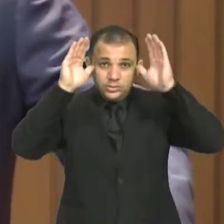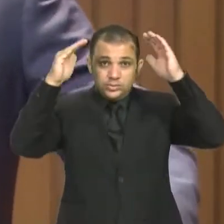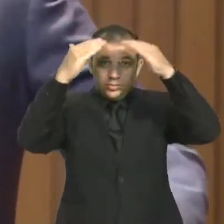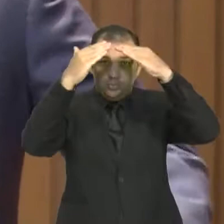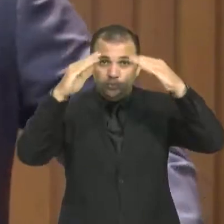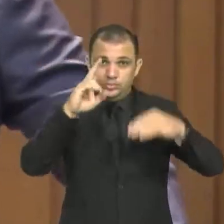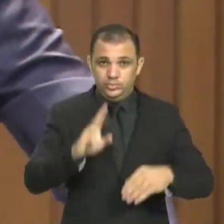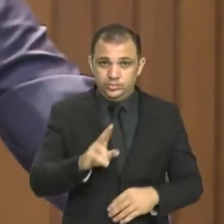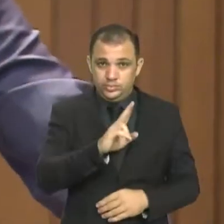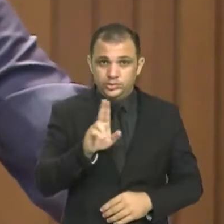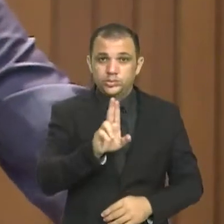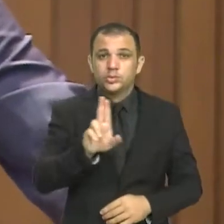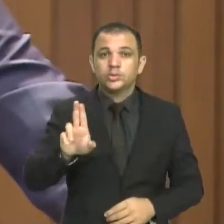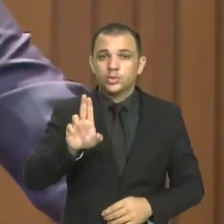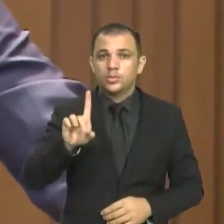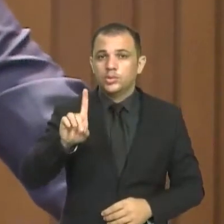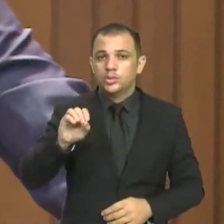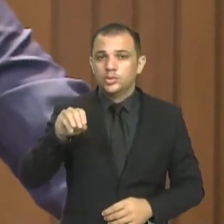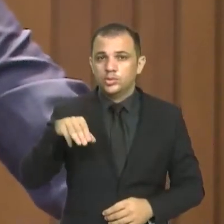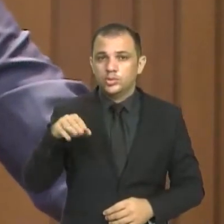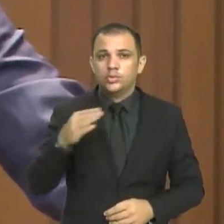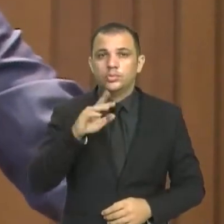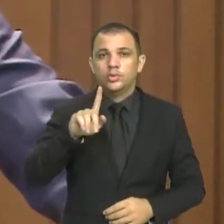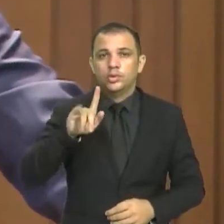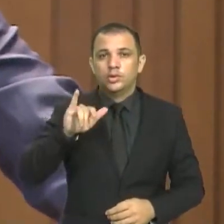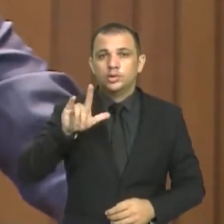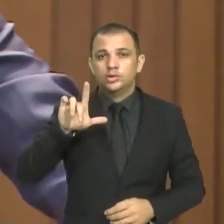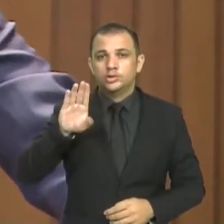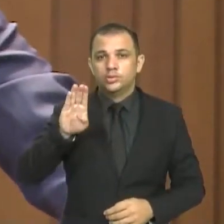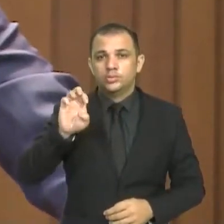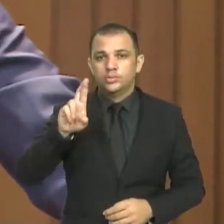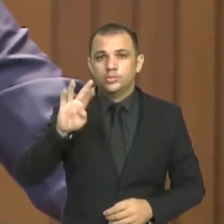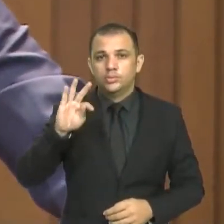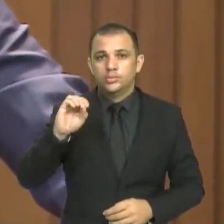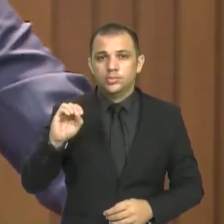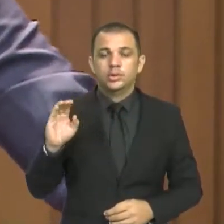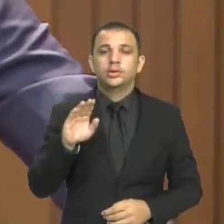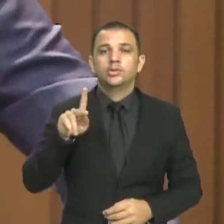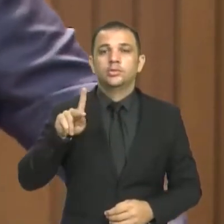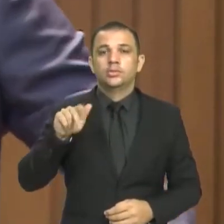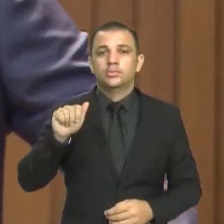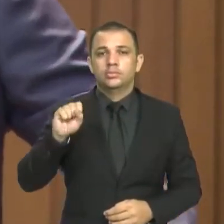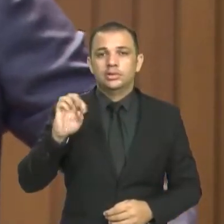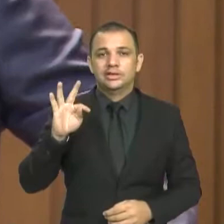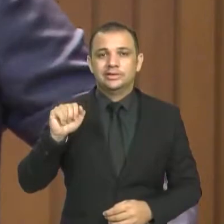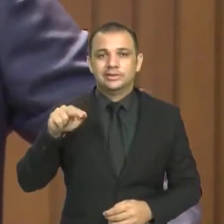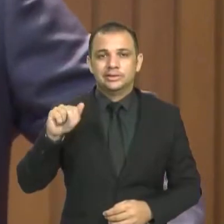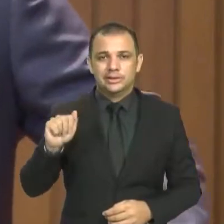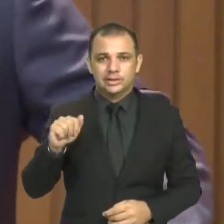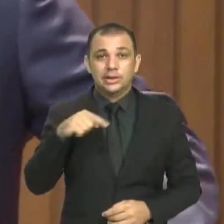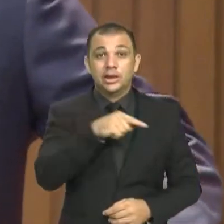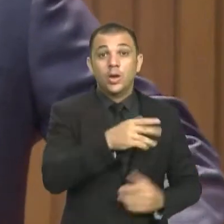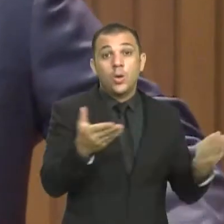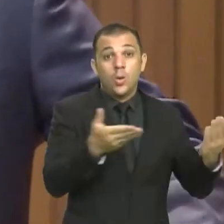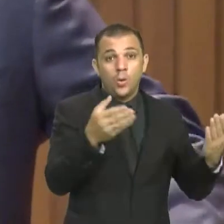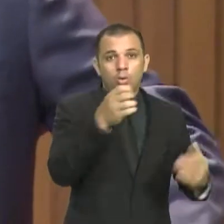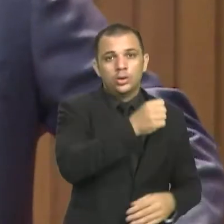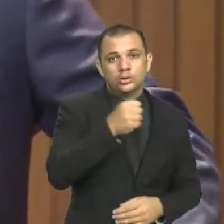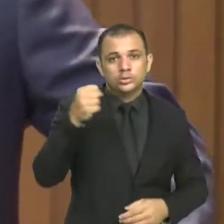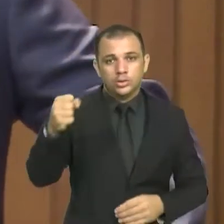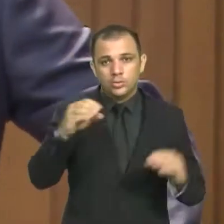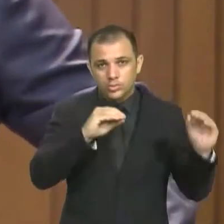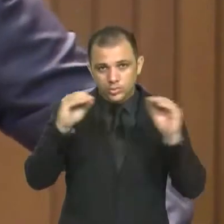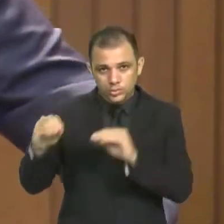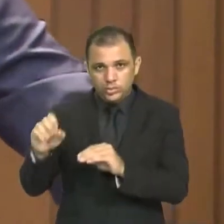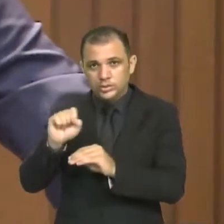Pastana, que hoje é o arcebispo de São Luís, pessoa que tenho grande amizade e grande admiração, não tenho